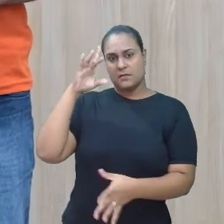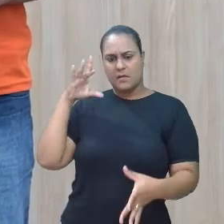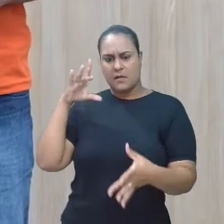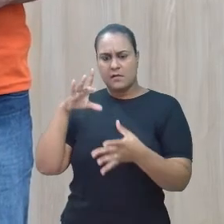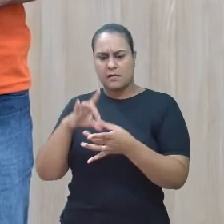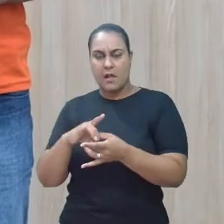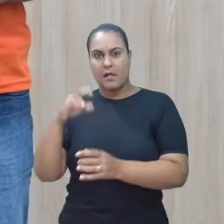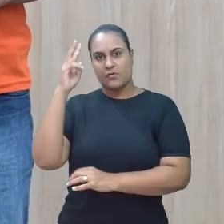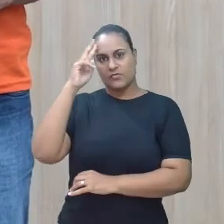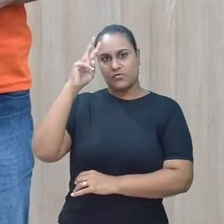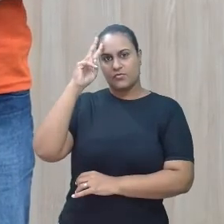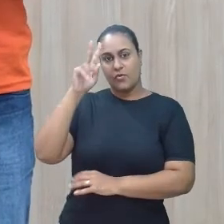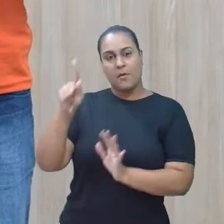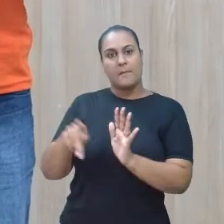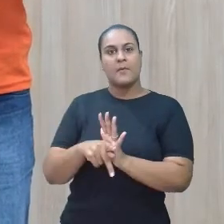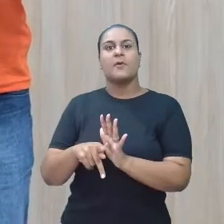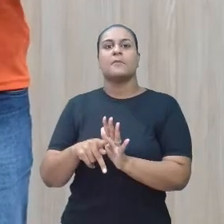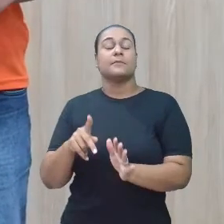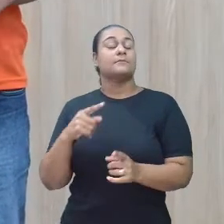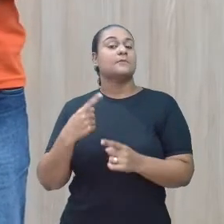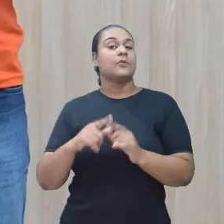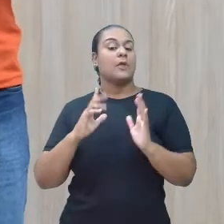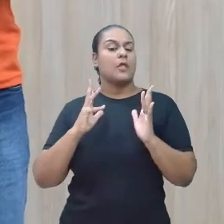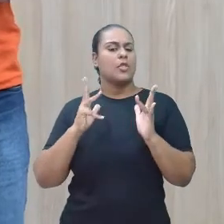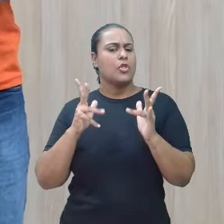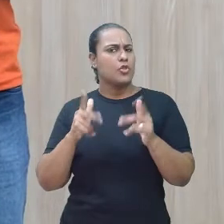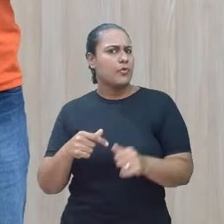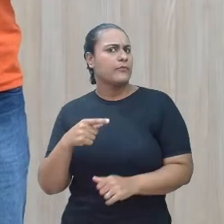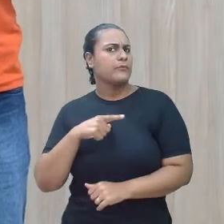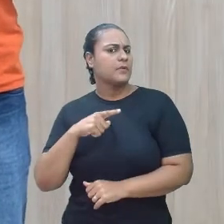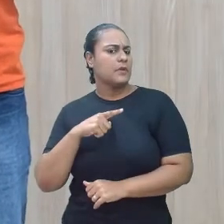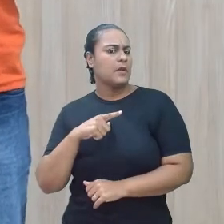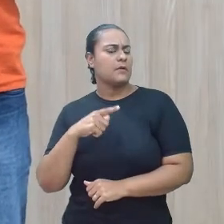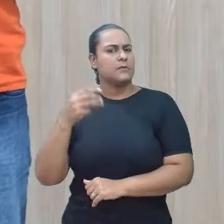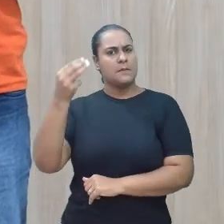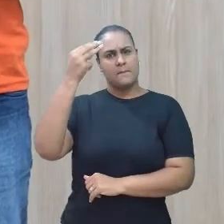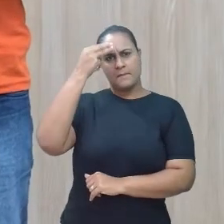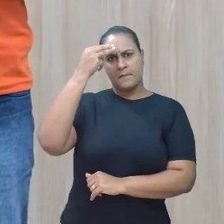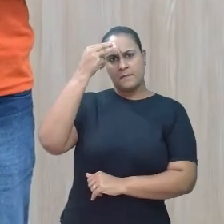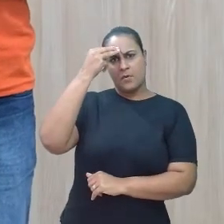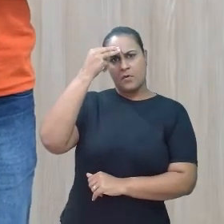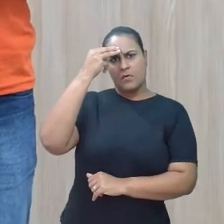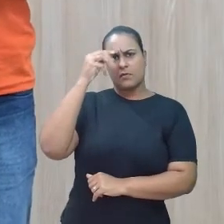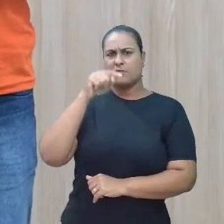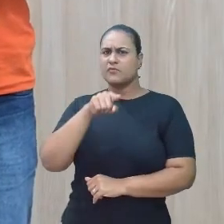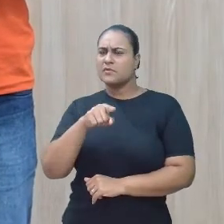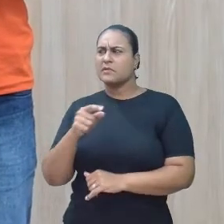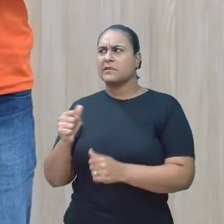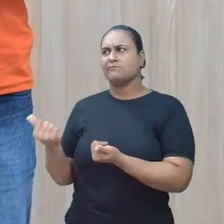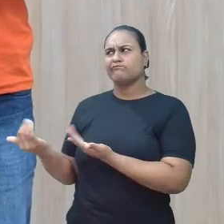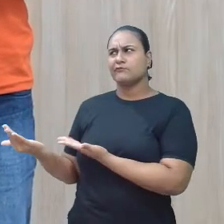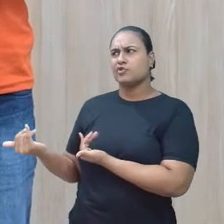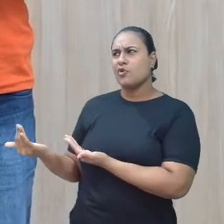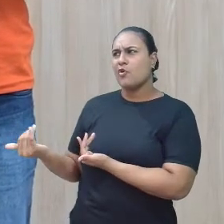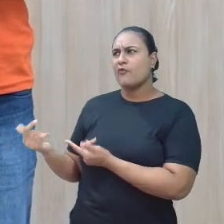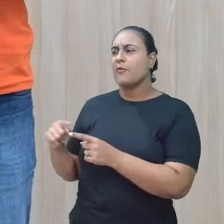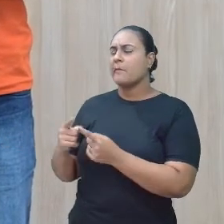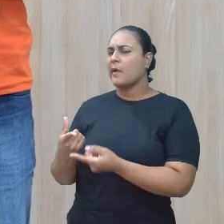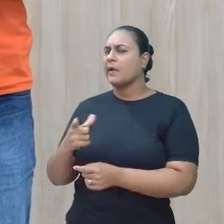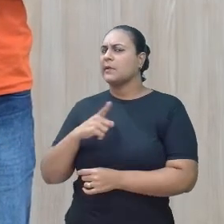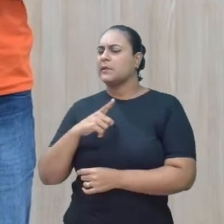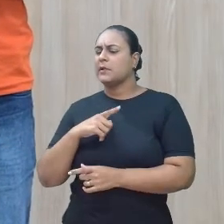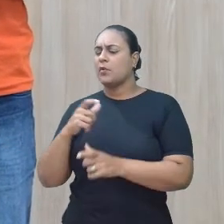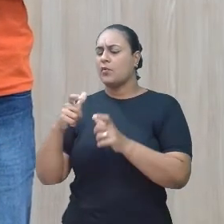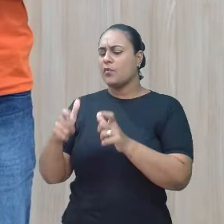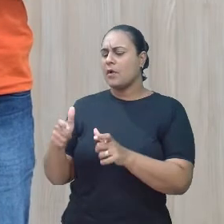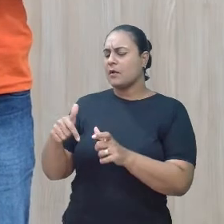sua história, porque todos nós temos as nossas memórias, por mais jovem que vocês sejam, mas sempre tem aquele lugar